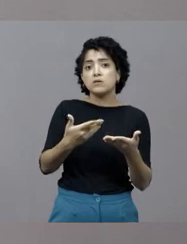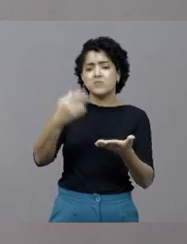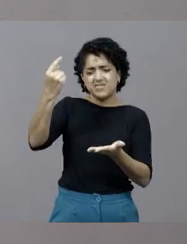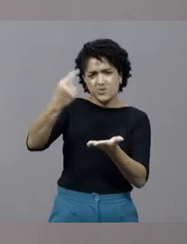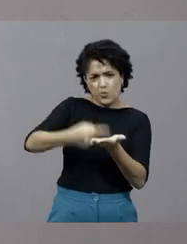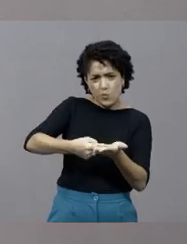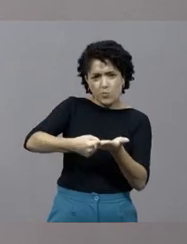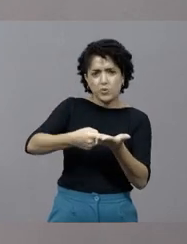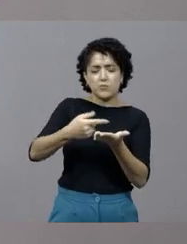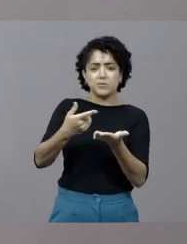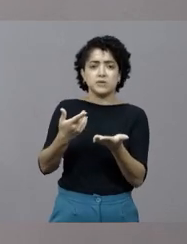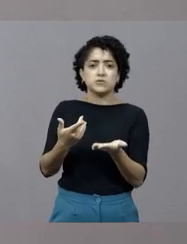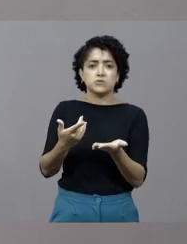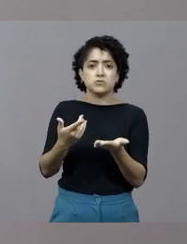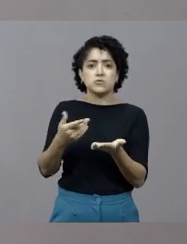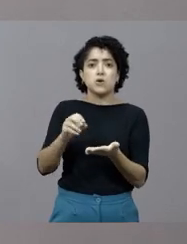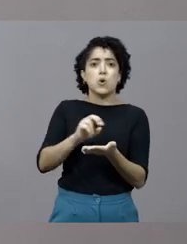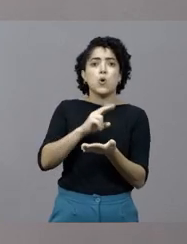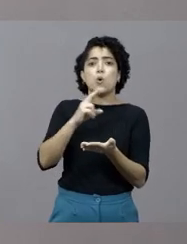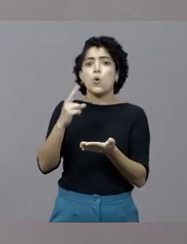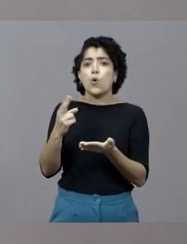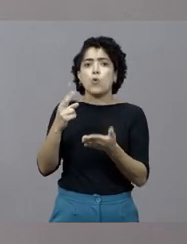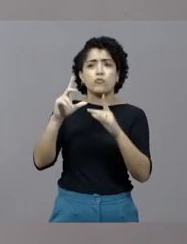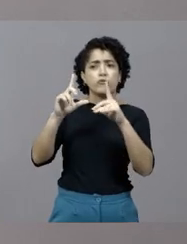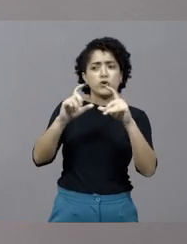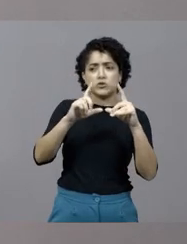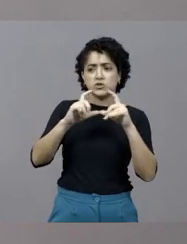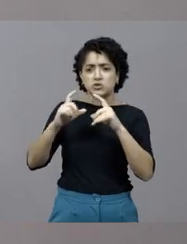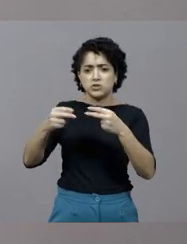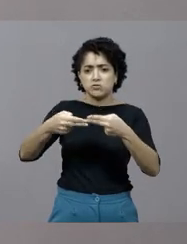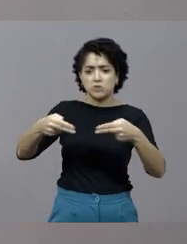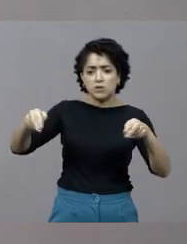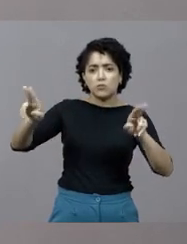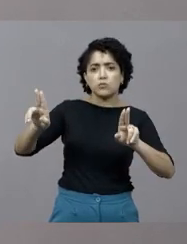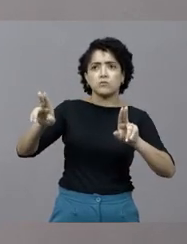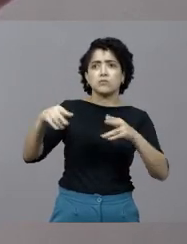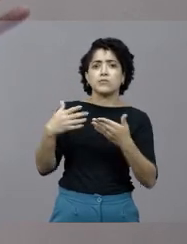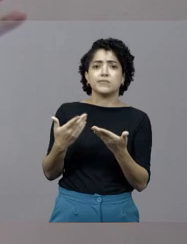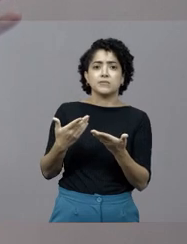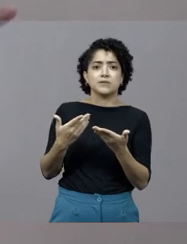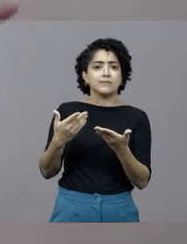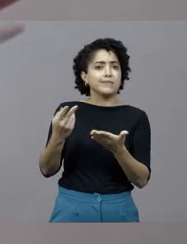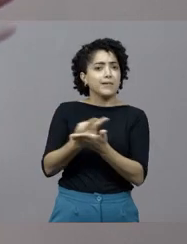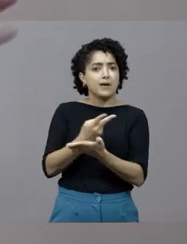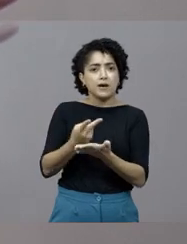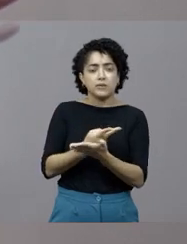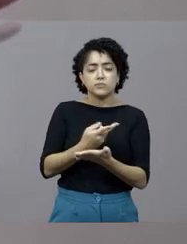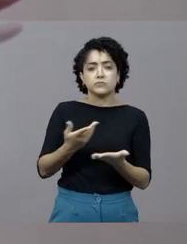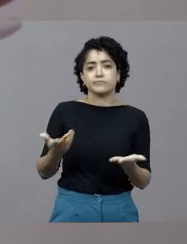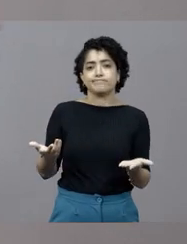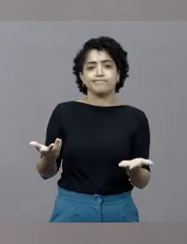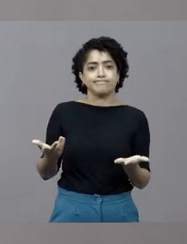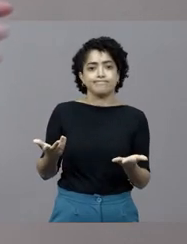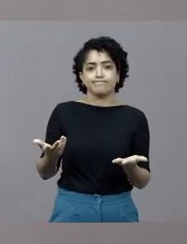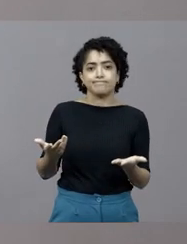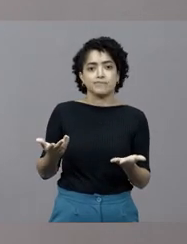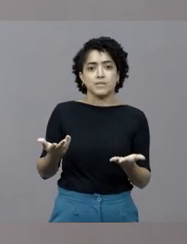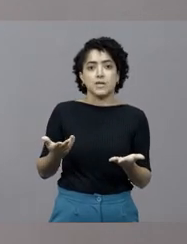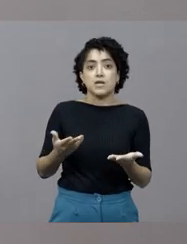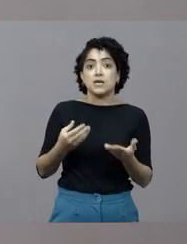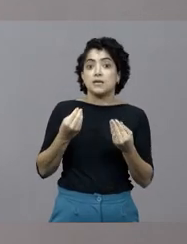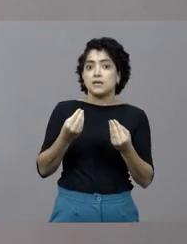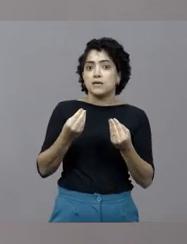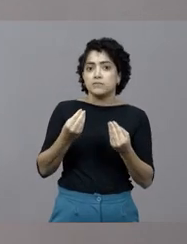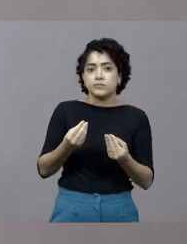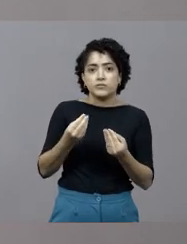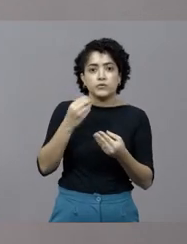políticos partidários ou fazer fotinhos, inaugurar obras e... Gente, está errado. Está errado. E é uma baita de uma